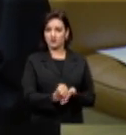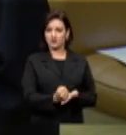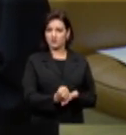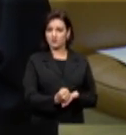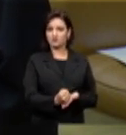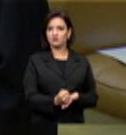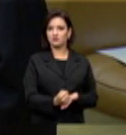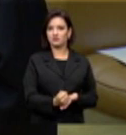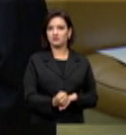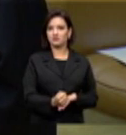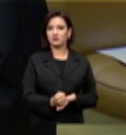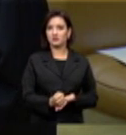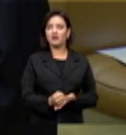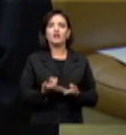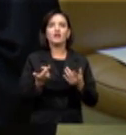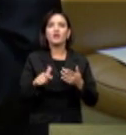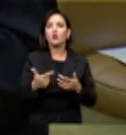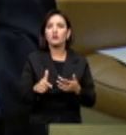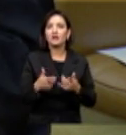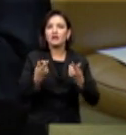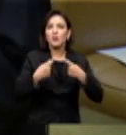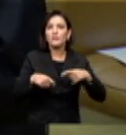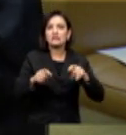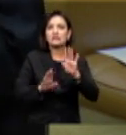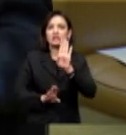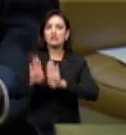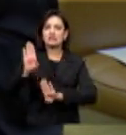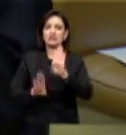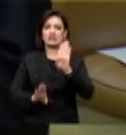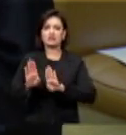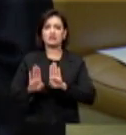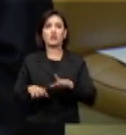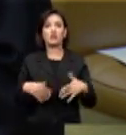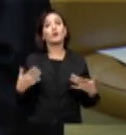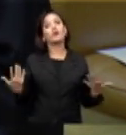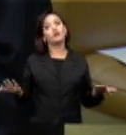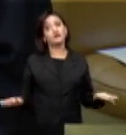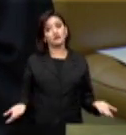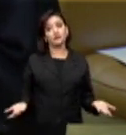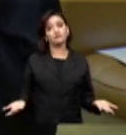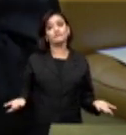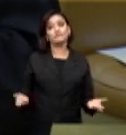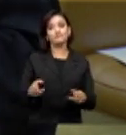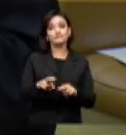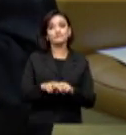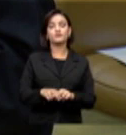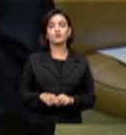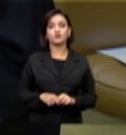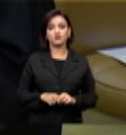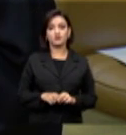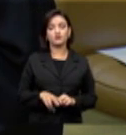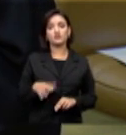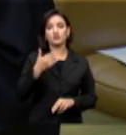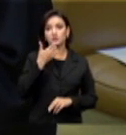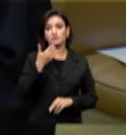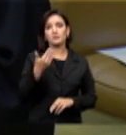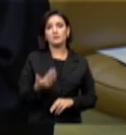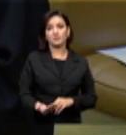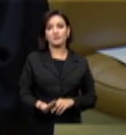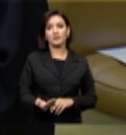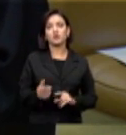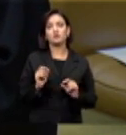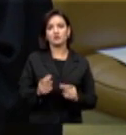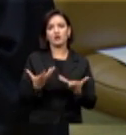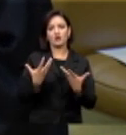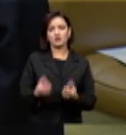trata, sem a prévia licitação. Por essas razões, o tempo não me permite falar mais, pedimos a concessão da